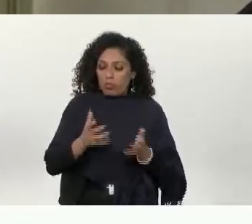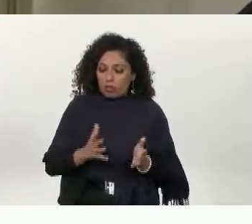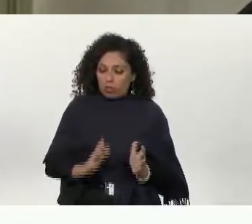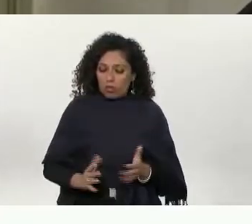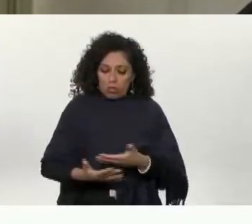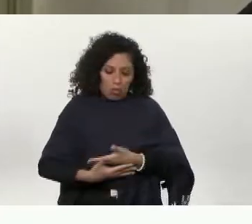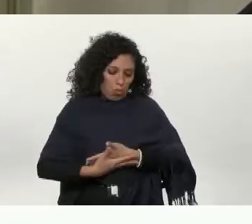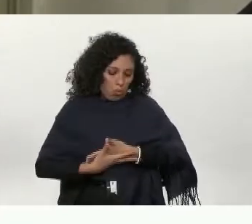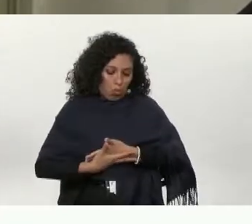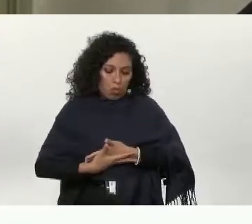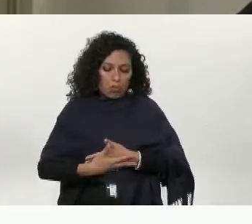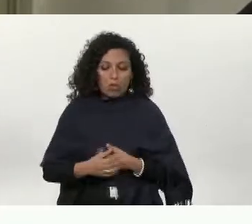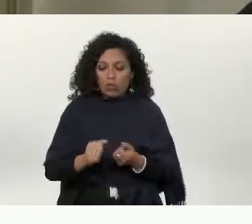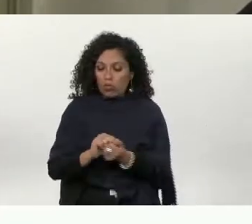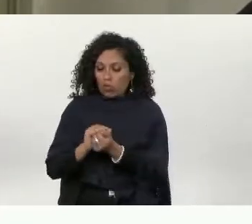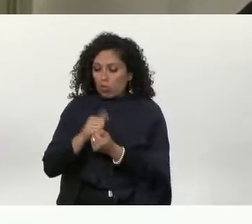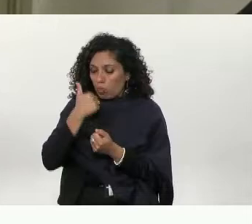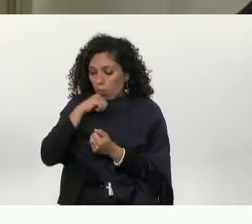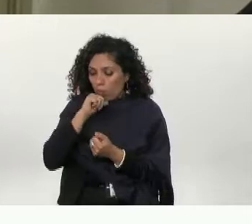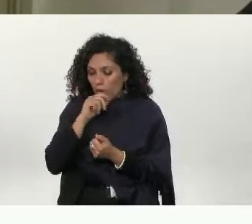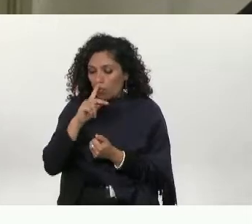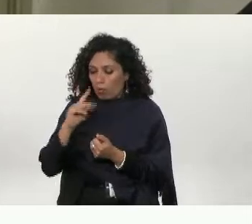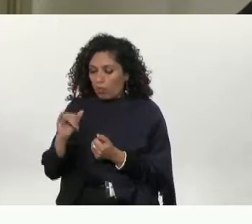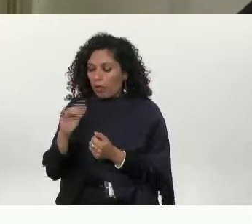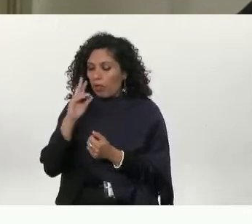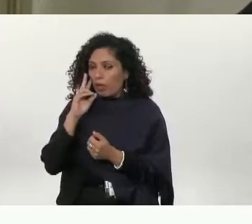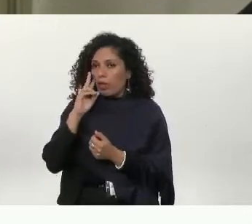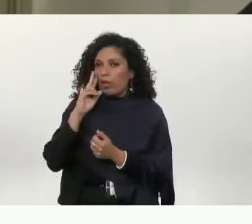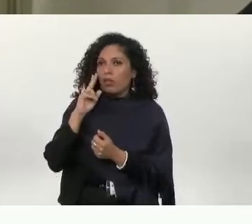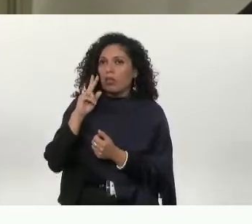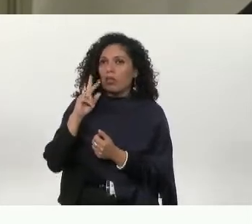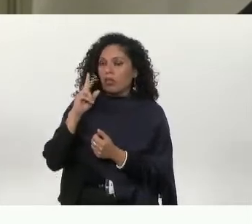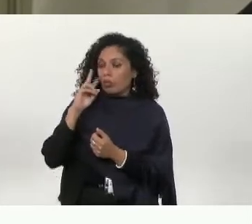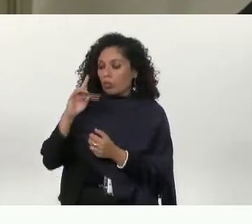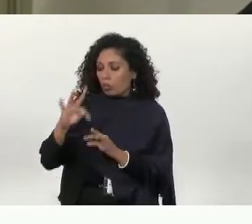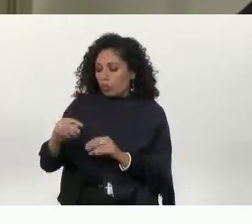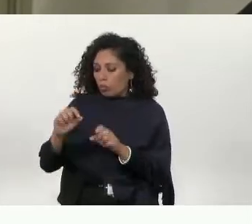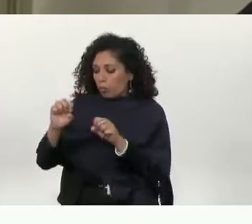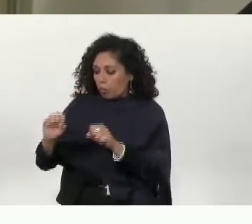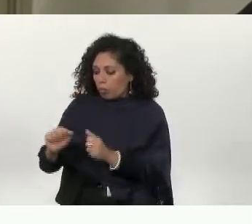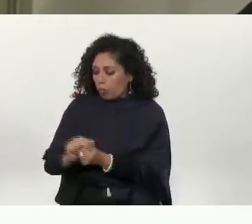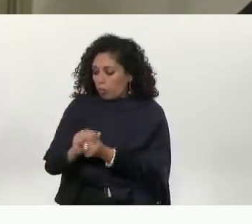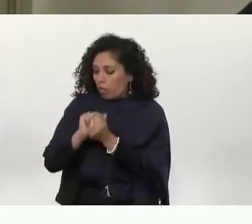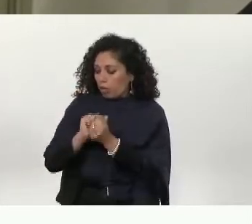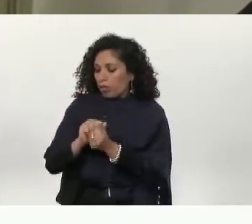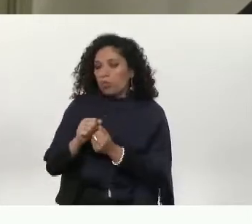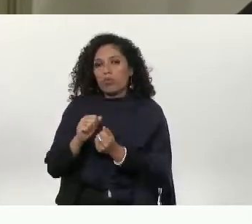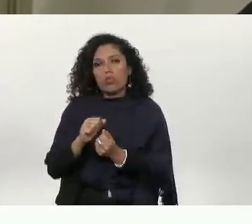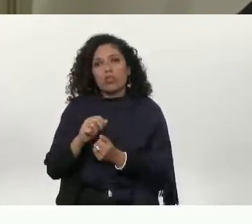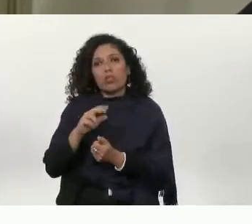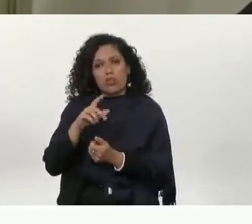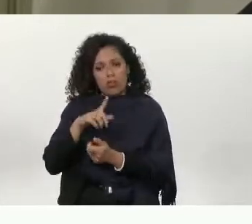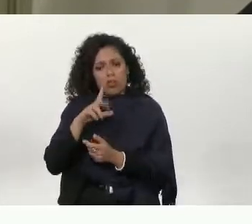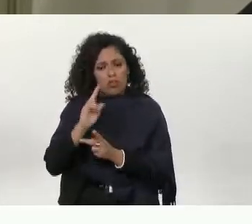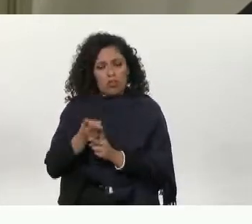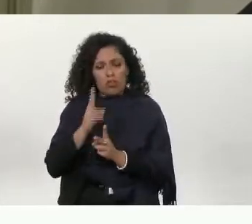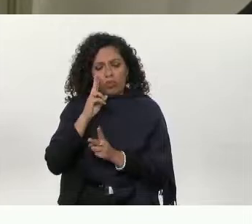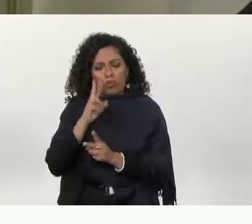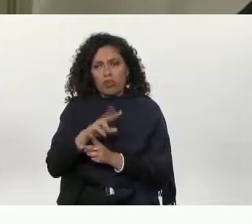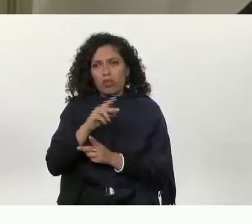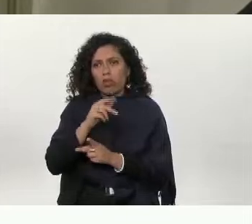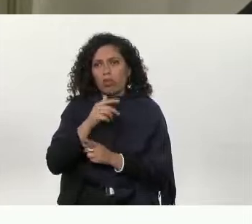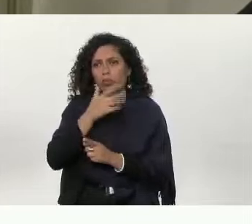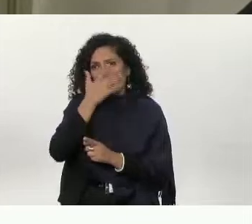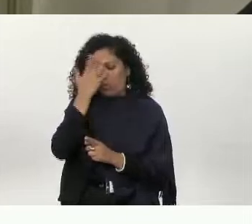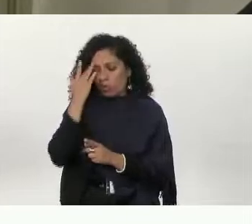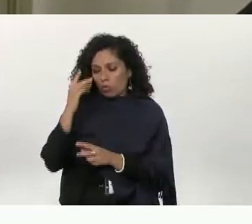fiz vários partos com a presença da mãe do lado. E vários pacientes, em todas as enfermarias, se vocês forem lá, vocês vão ver os acompanhantes. Tem, inclusive,